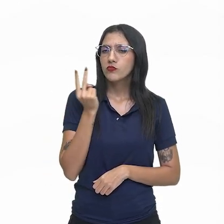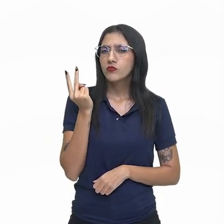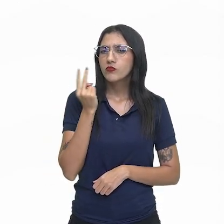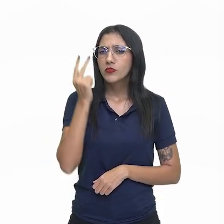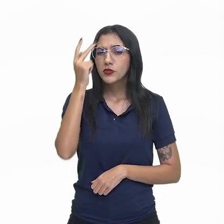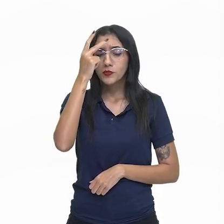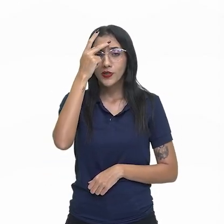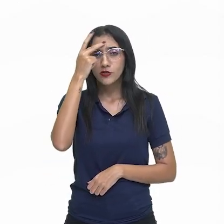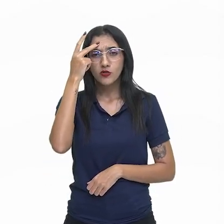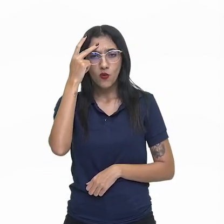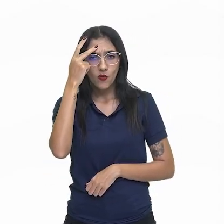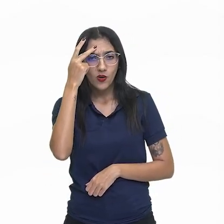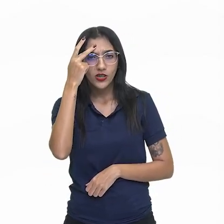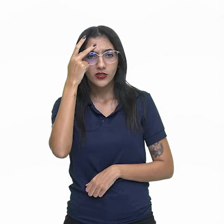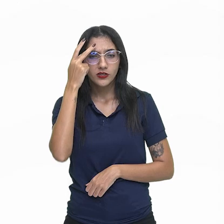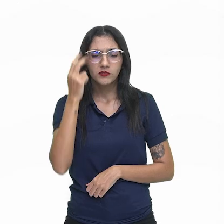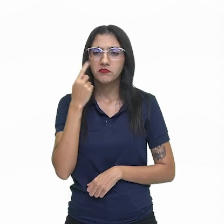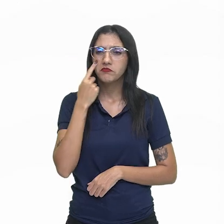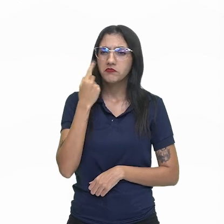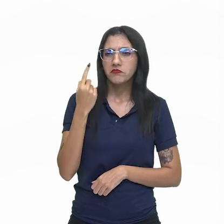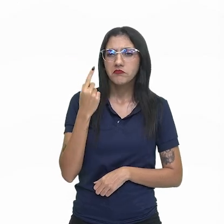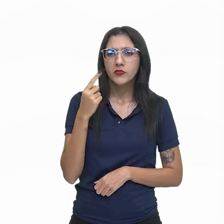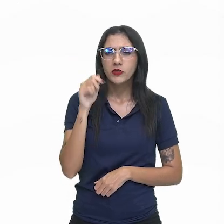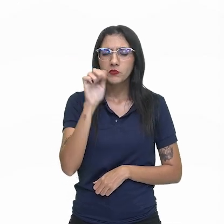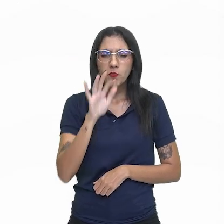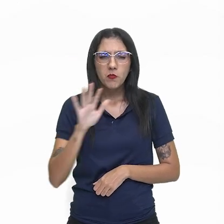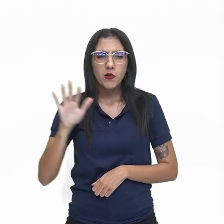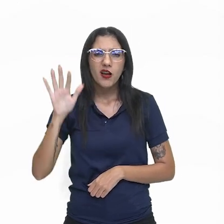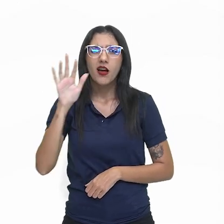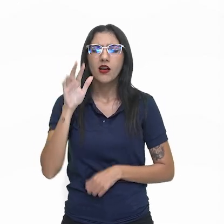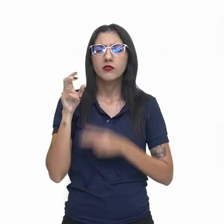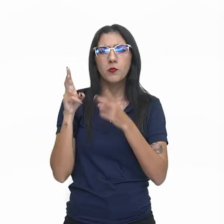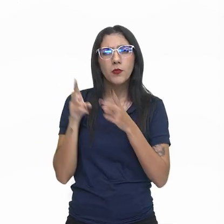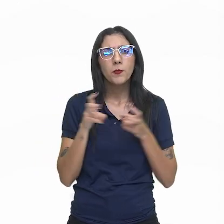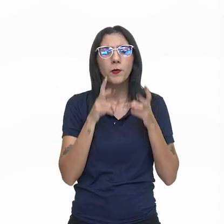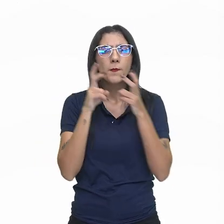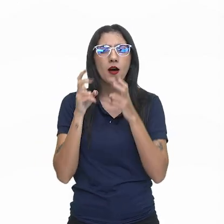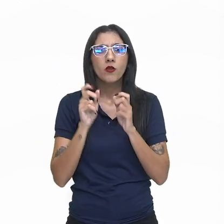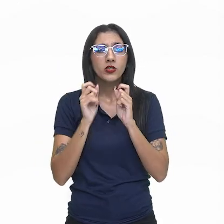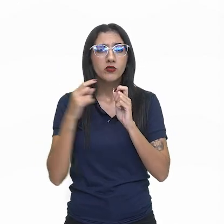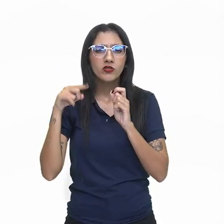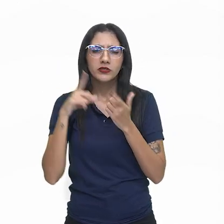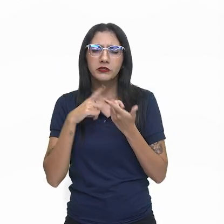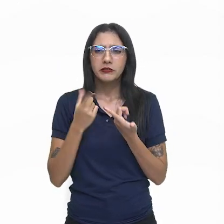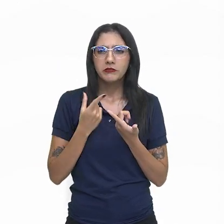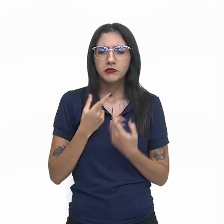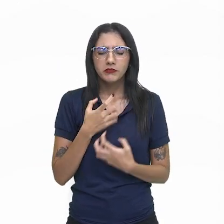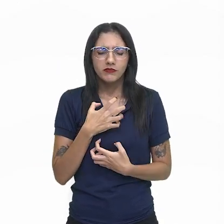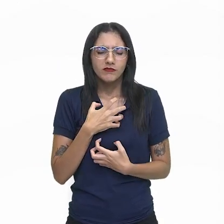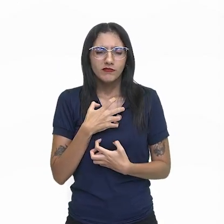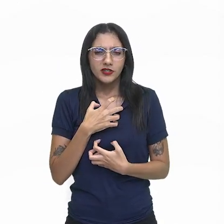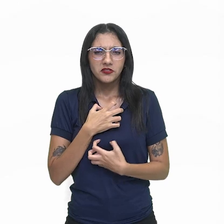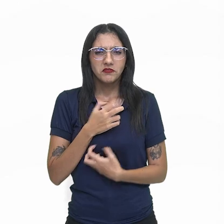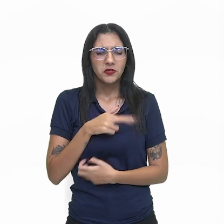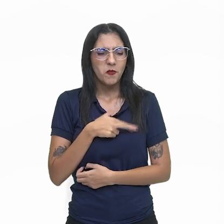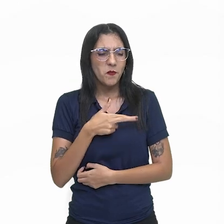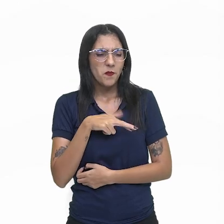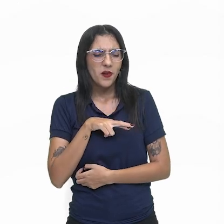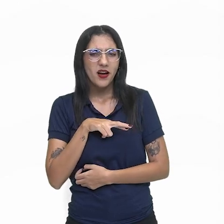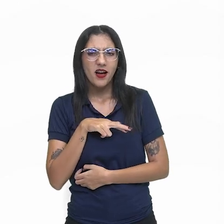né, vê pela a lua, tem alguns símbolos aí que dá um ar de romantismo, né? O